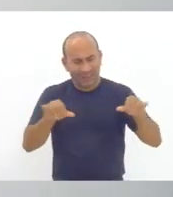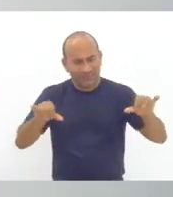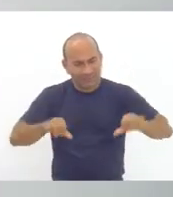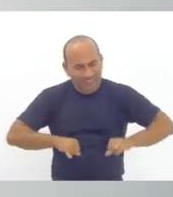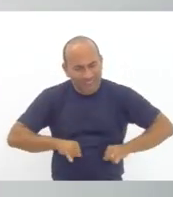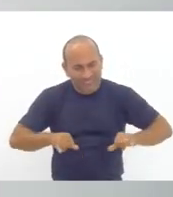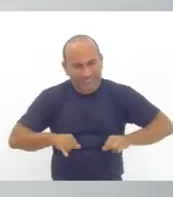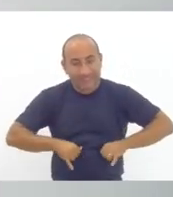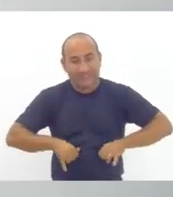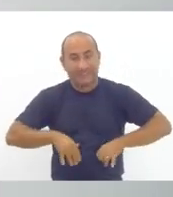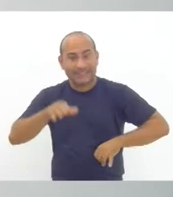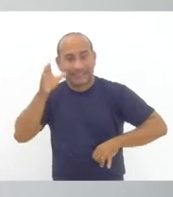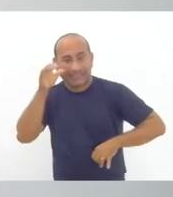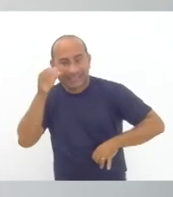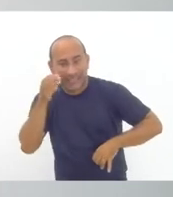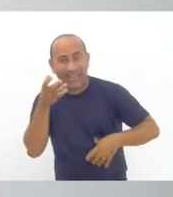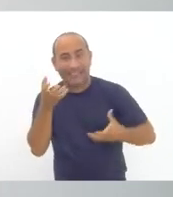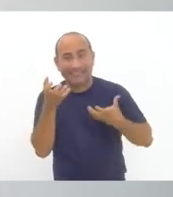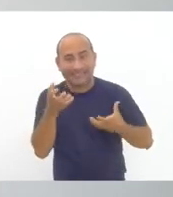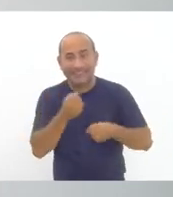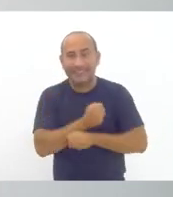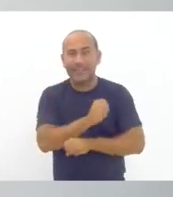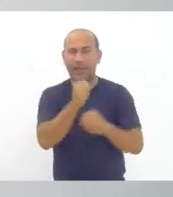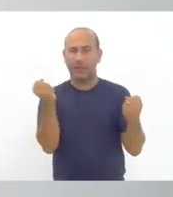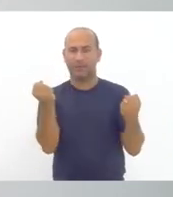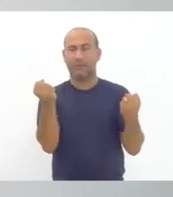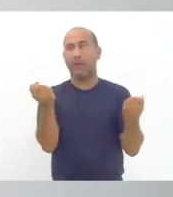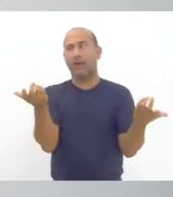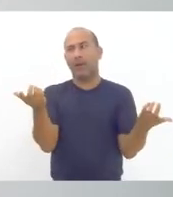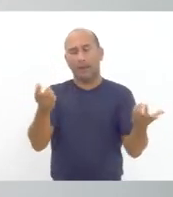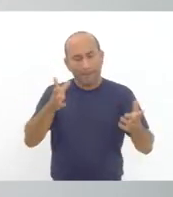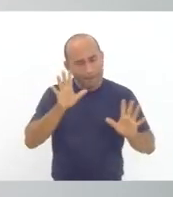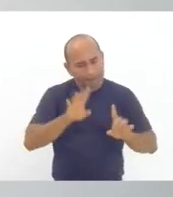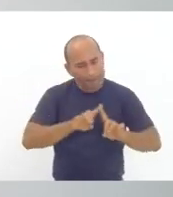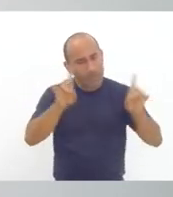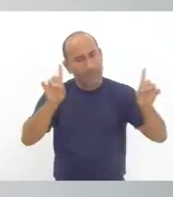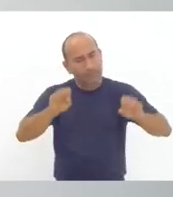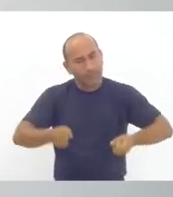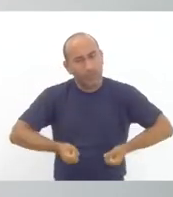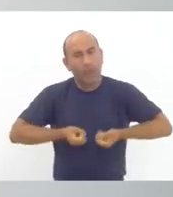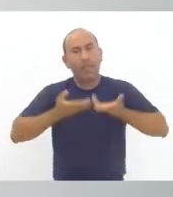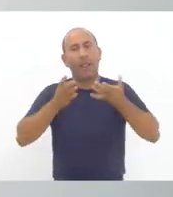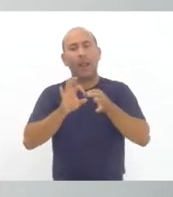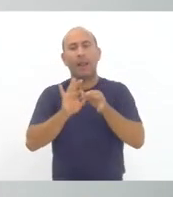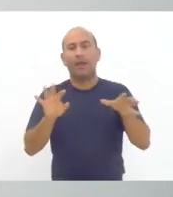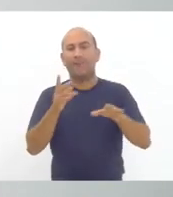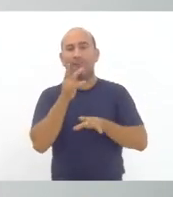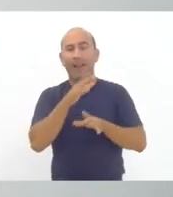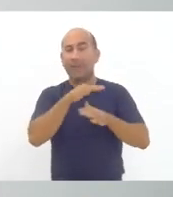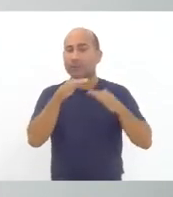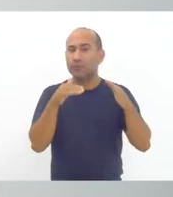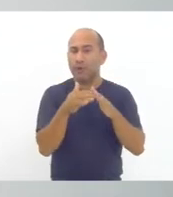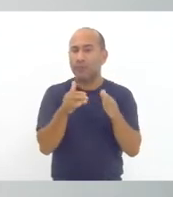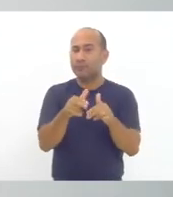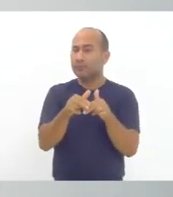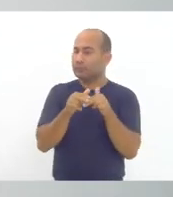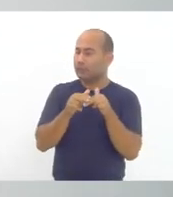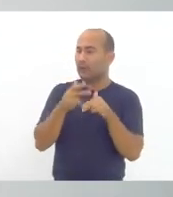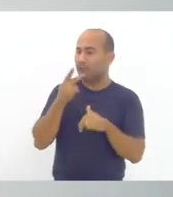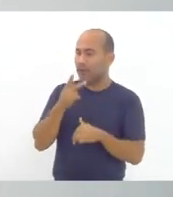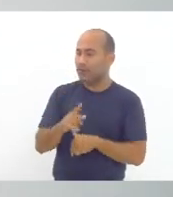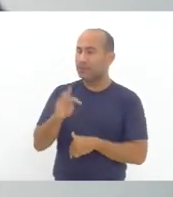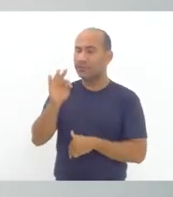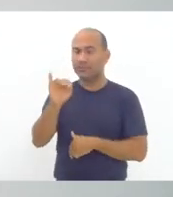carnaval e futebol ele falou ah mas o poeta tem liberdade para falar de tudo porque eu tô louvando ali a Tieta